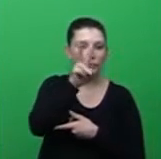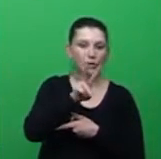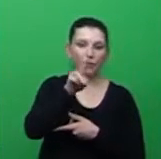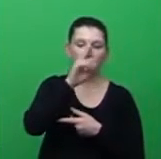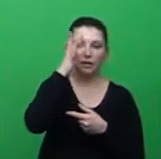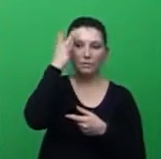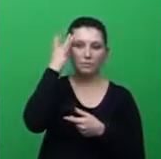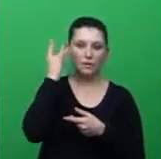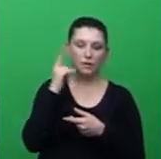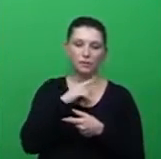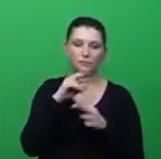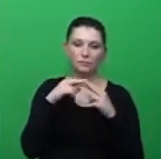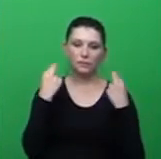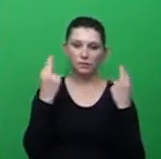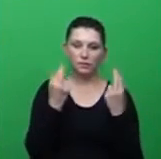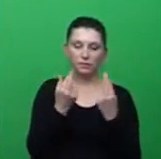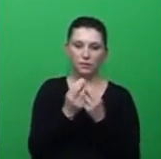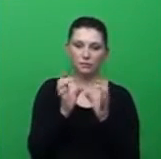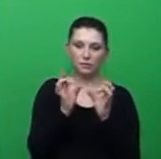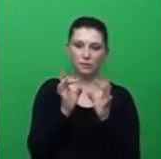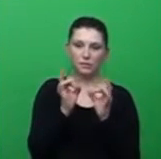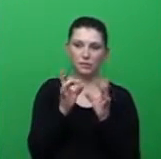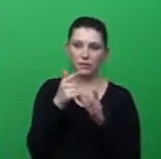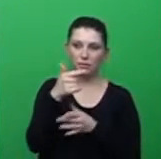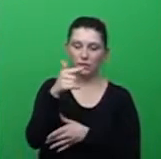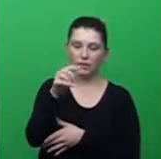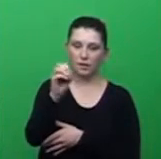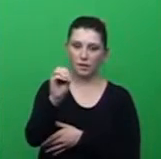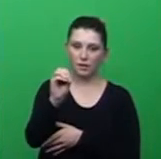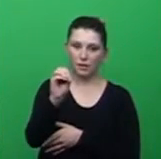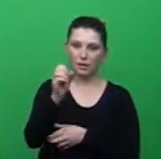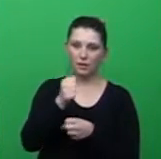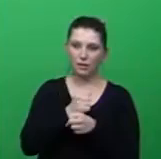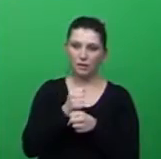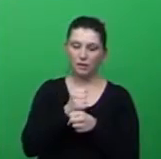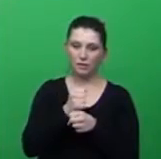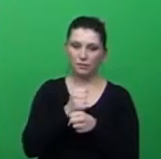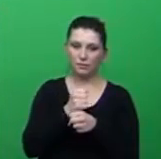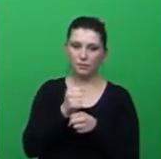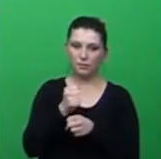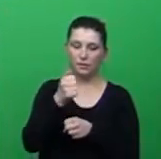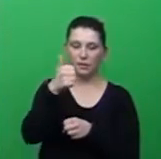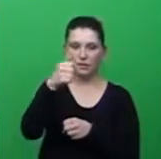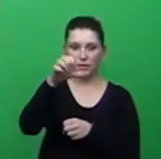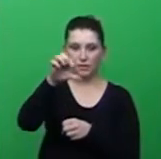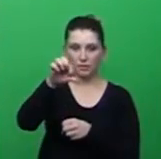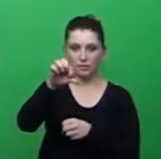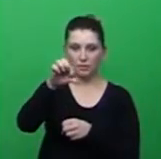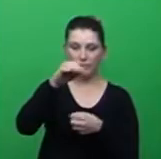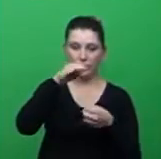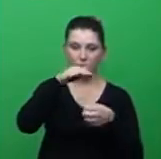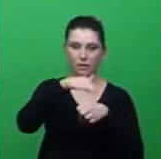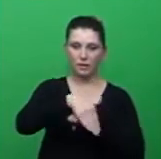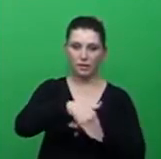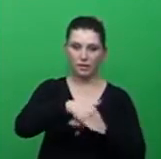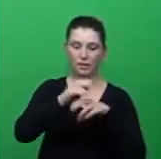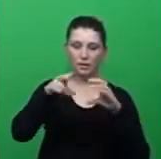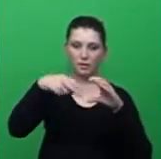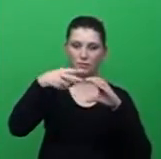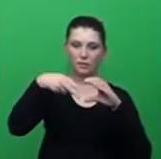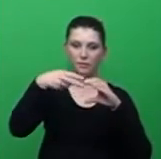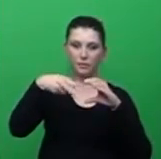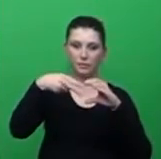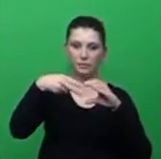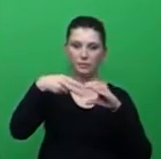especial aos 70 anos da Rádio Dourado, às 19 horas nessa casa. Obrigado, senhor presidente.